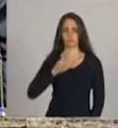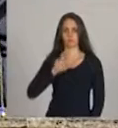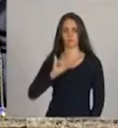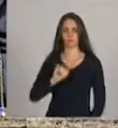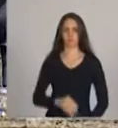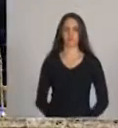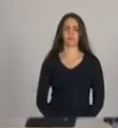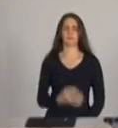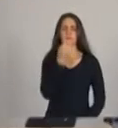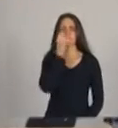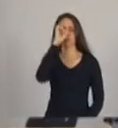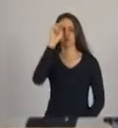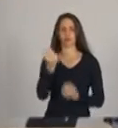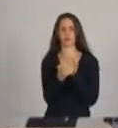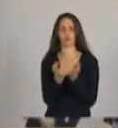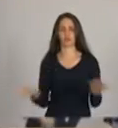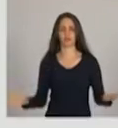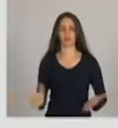Bom dia a todos.